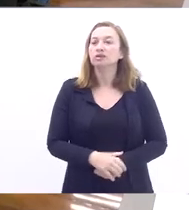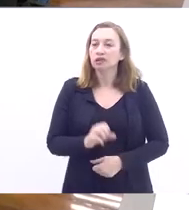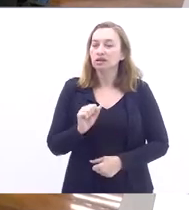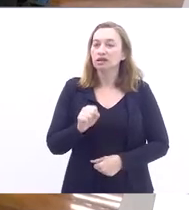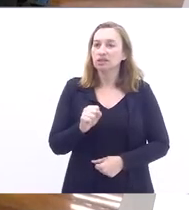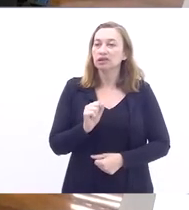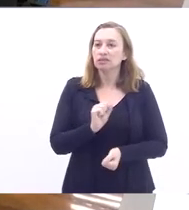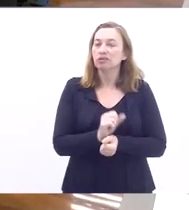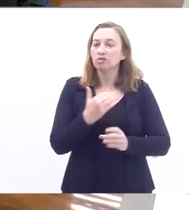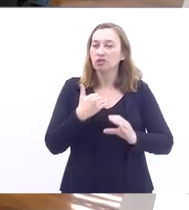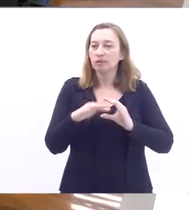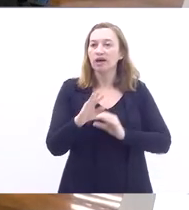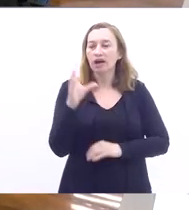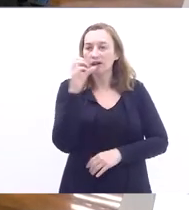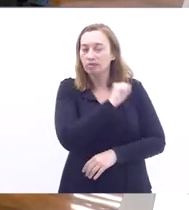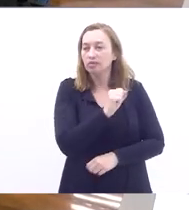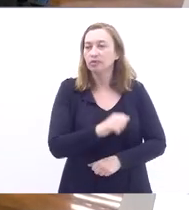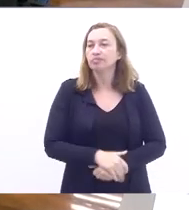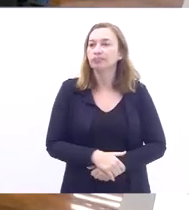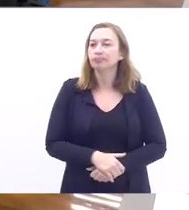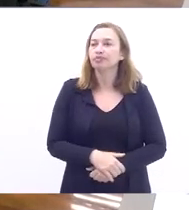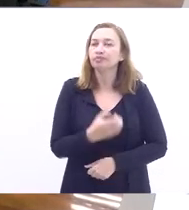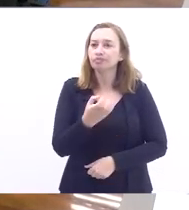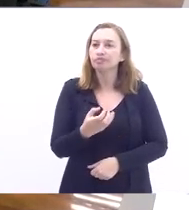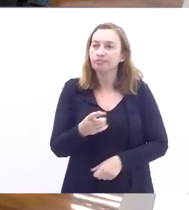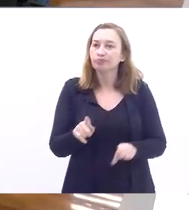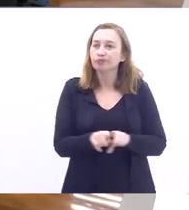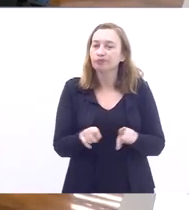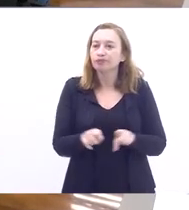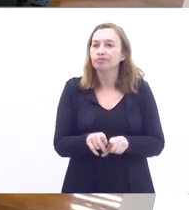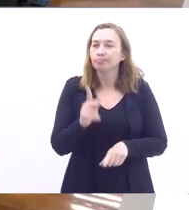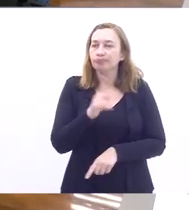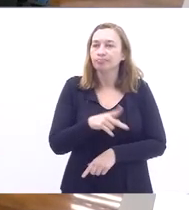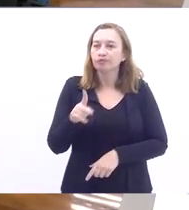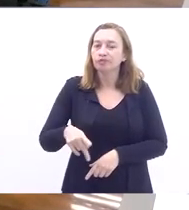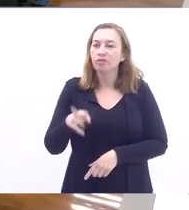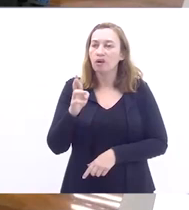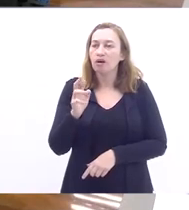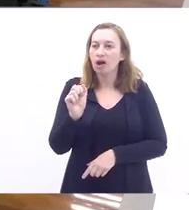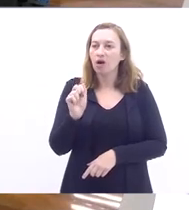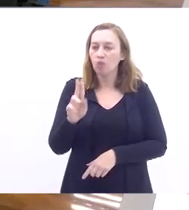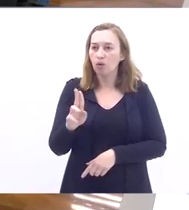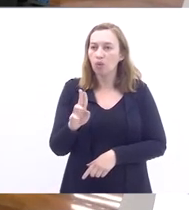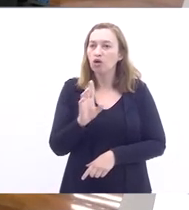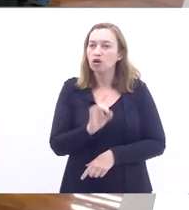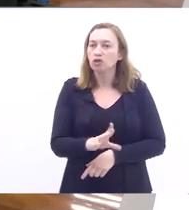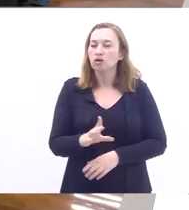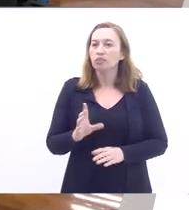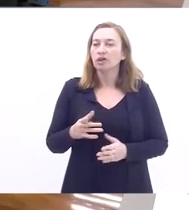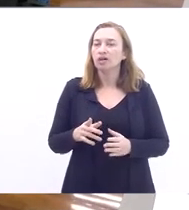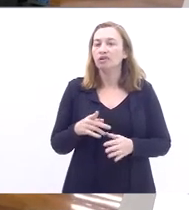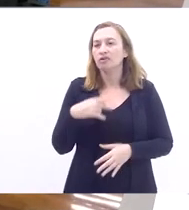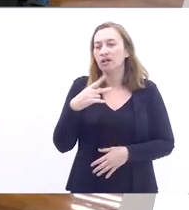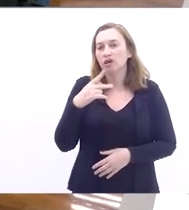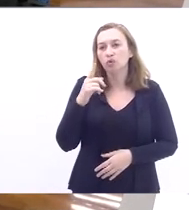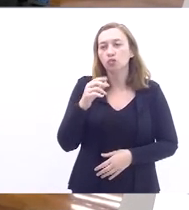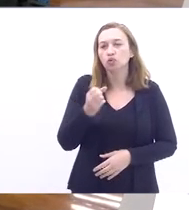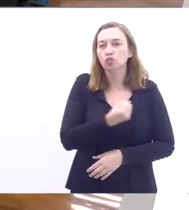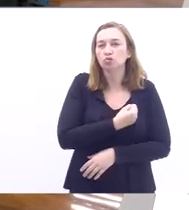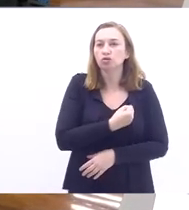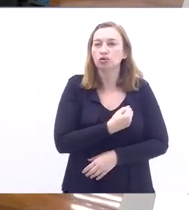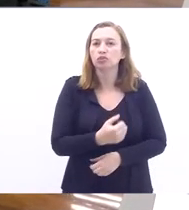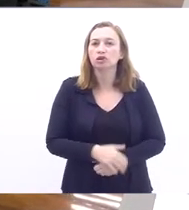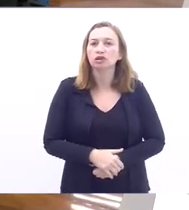tiver a gente que além de amarrar pessoa conseguir eu queria também é possível tirar uma dúvida por é só para confirmar o número